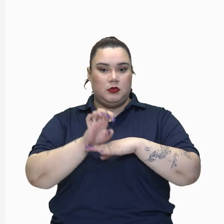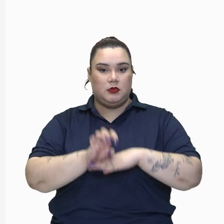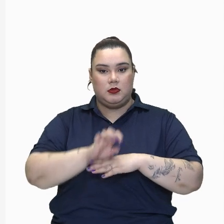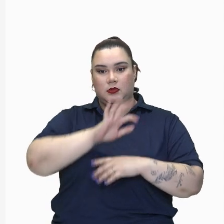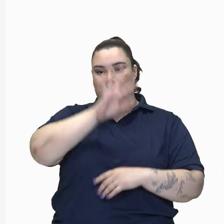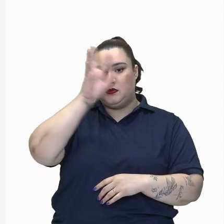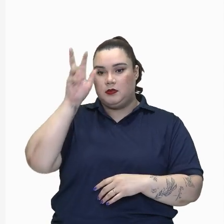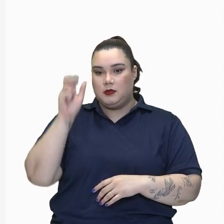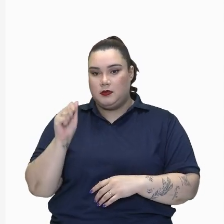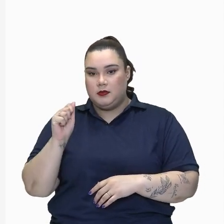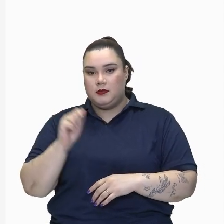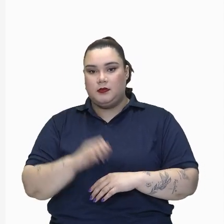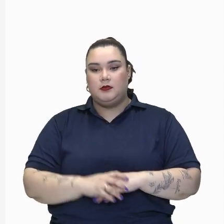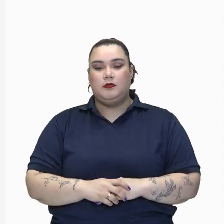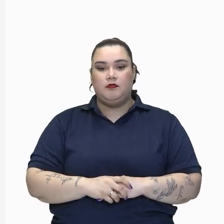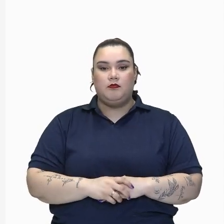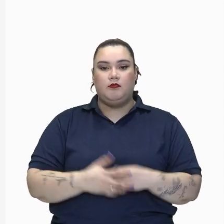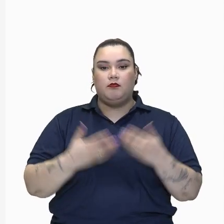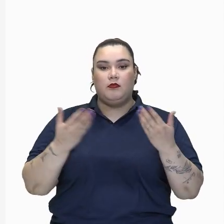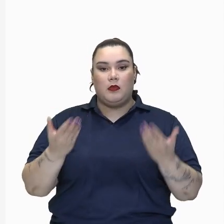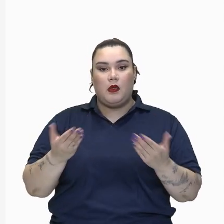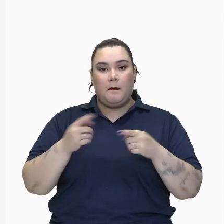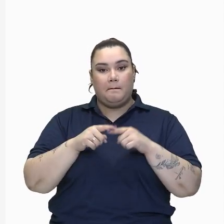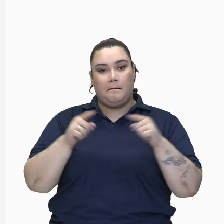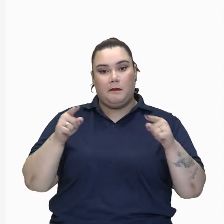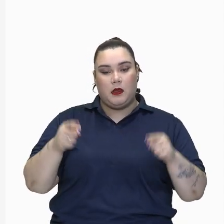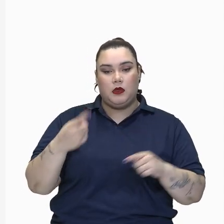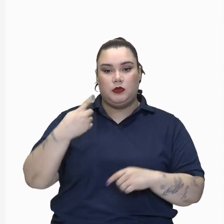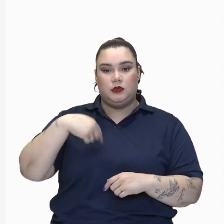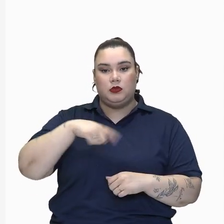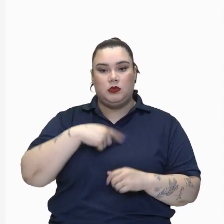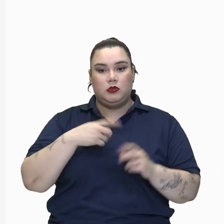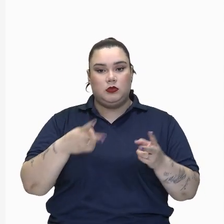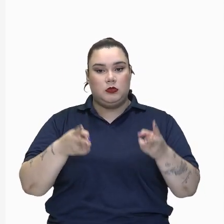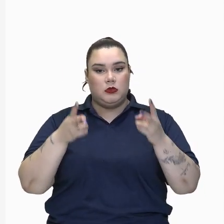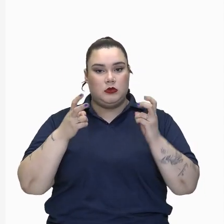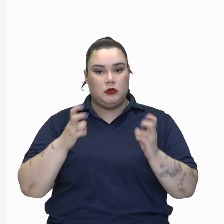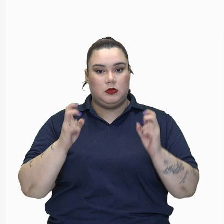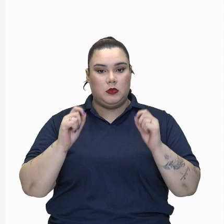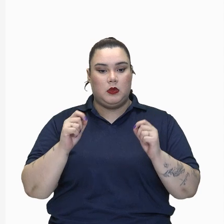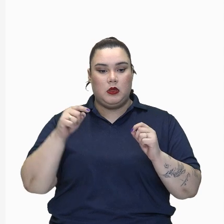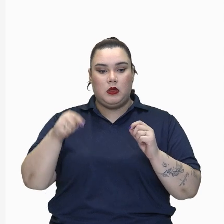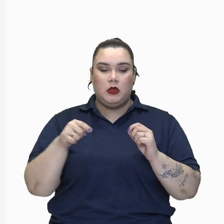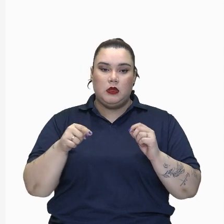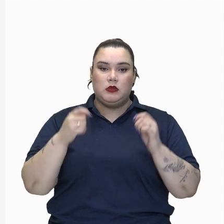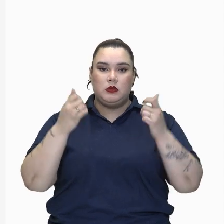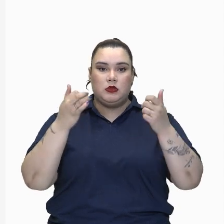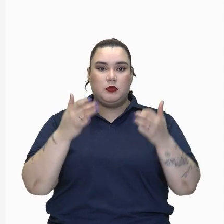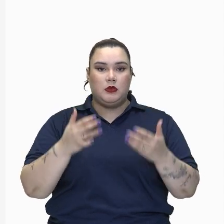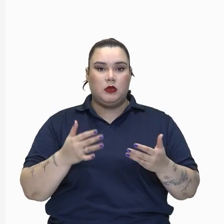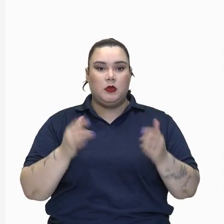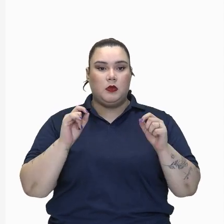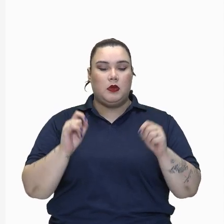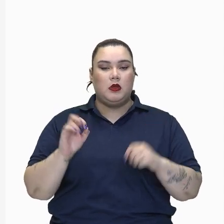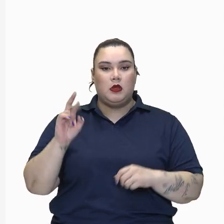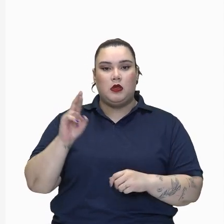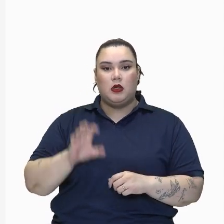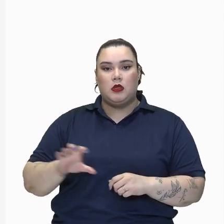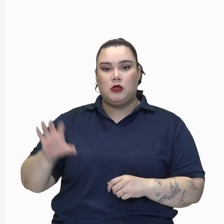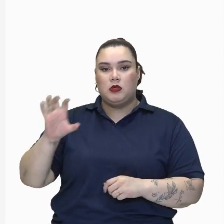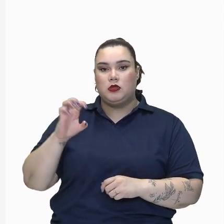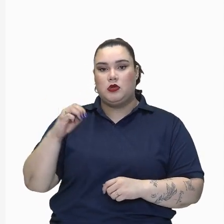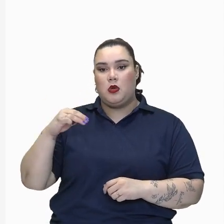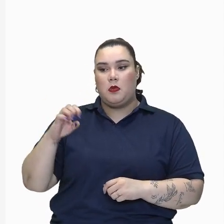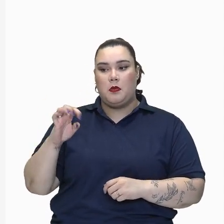Amazonas. Mas, quando a gente verifica o conceito de região